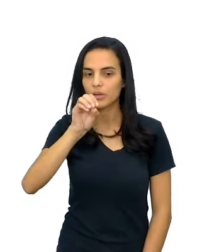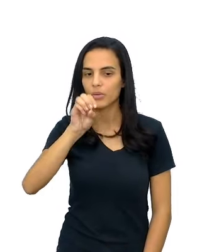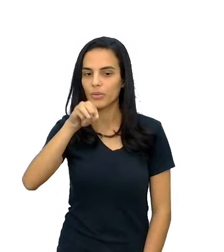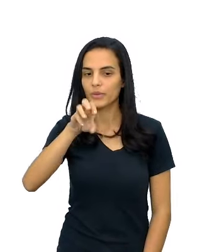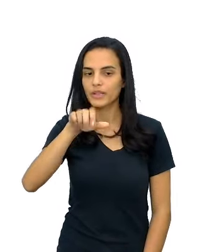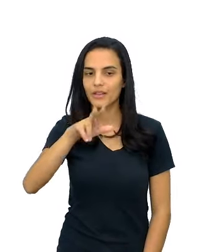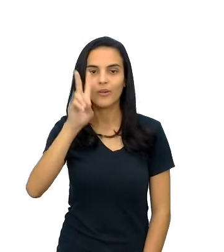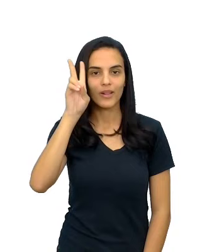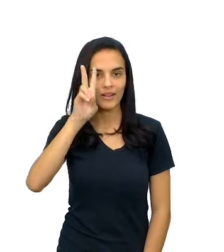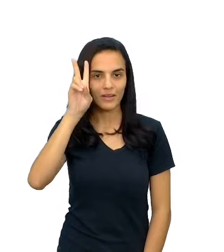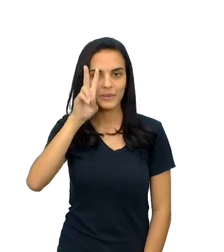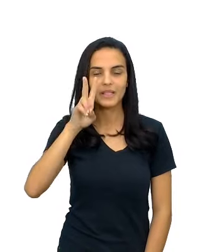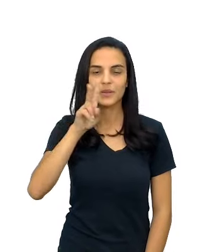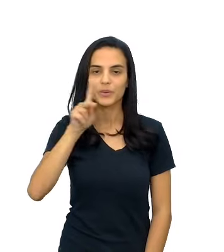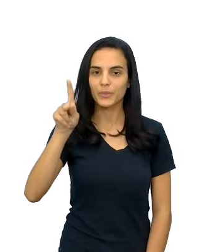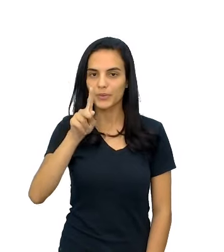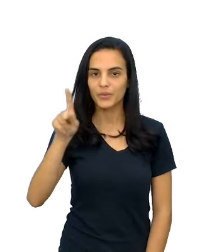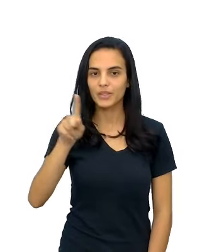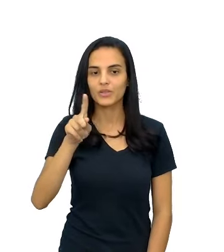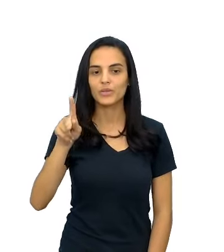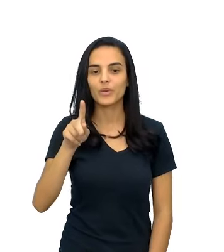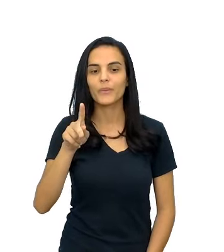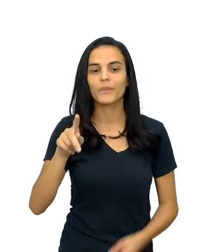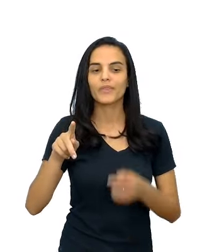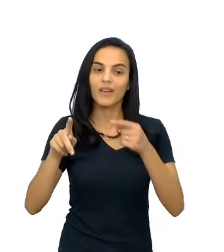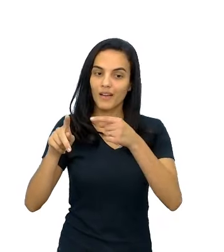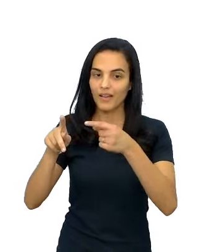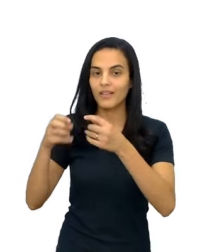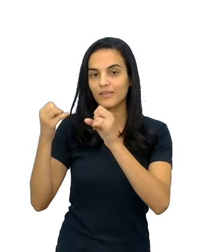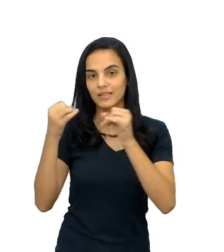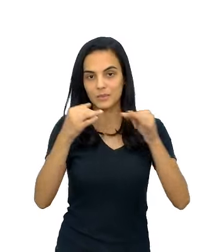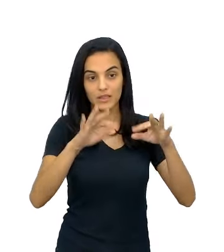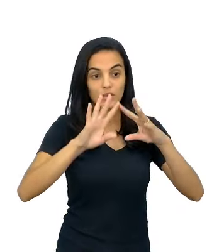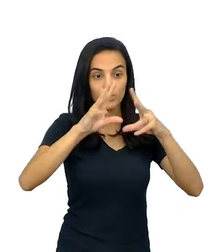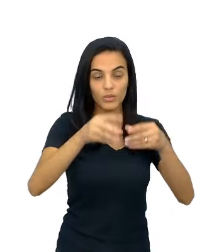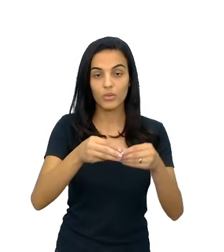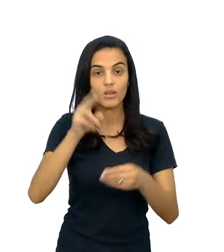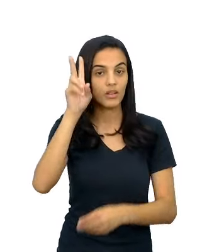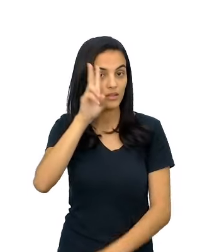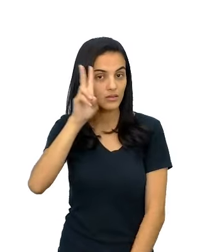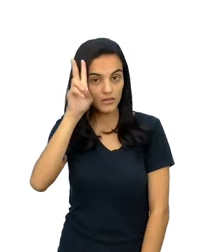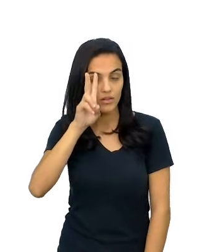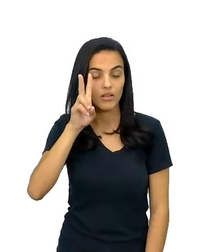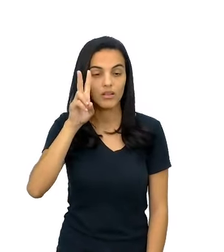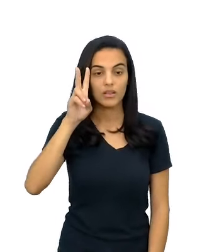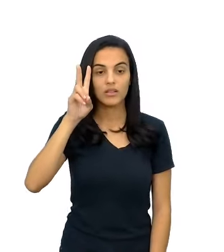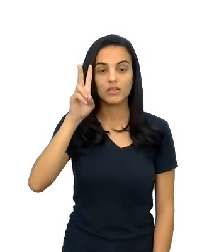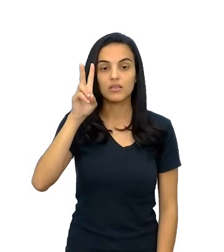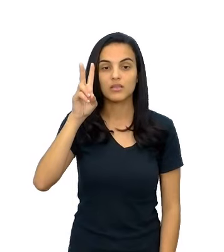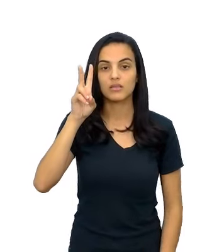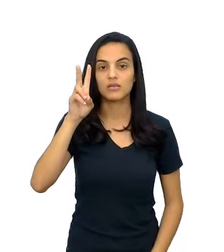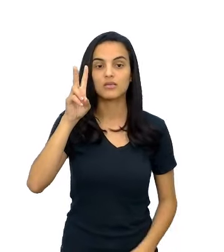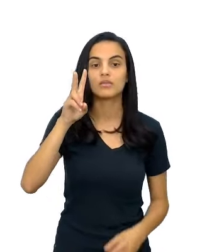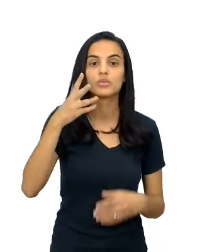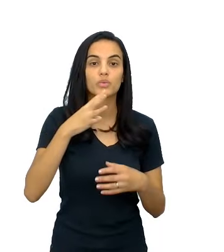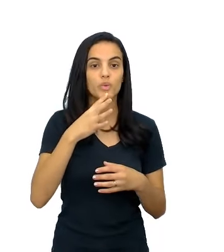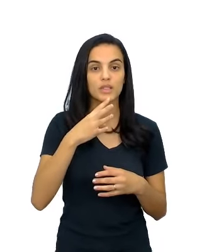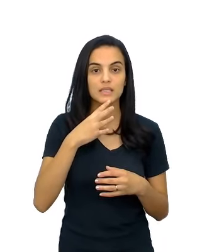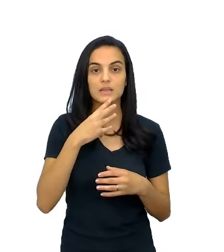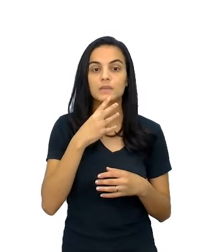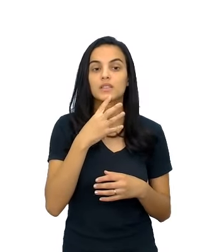muito do professor Ubiratan D'Ambrosio, né, quando ele vem trazendo toda a história mesmo, né, do